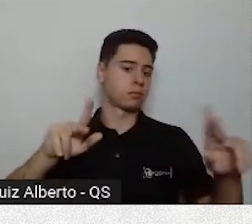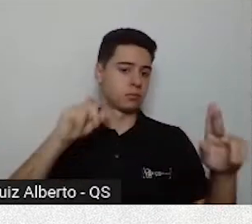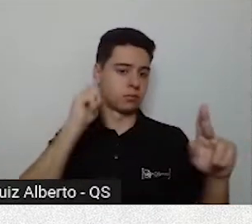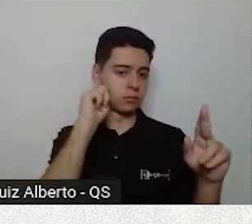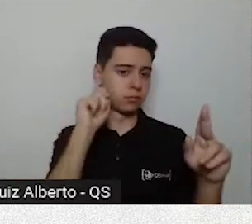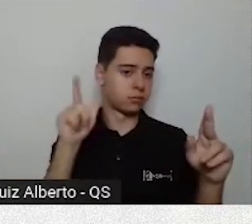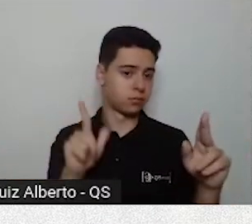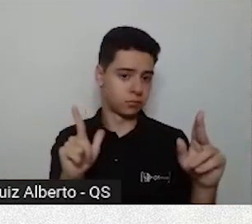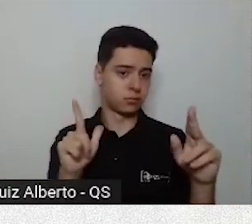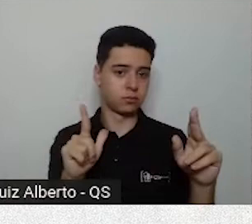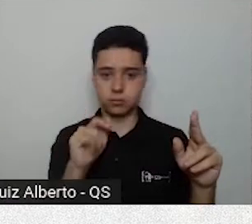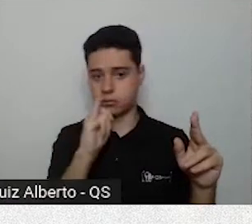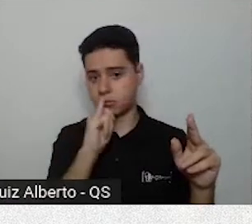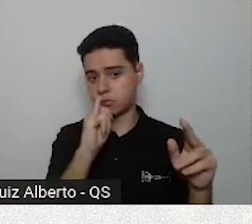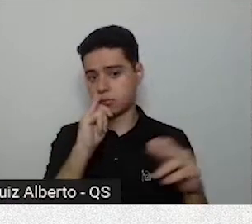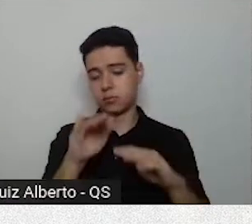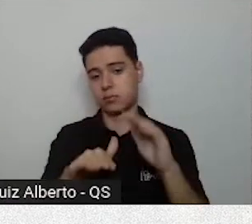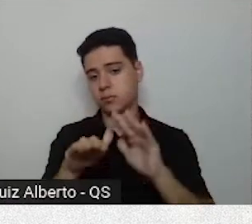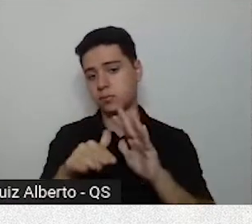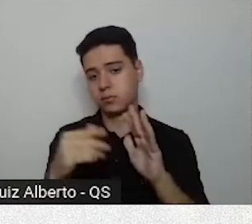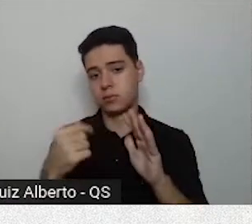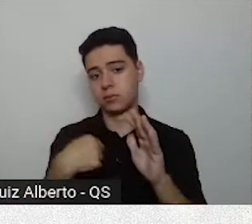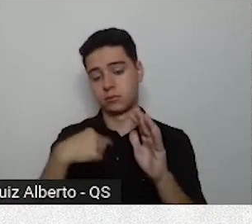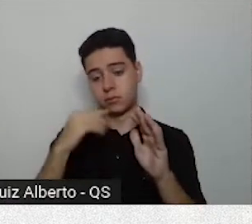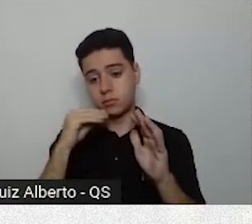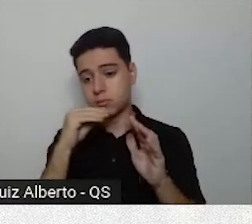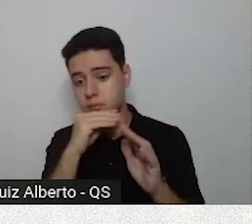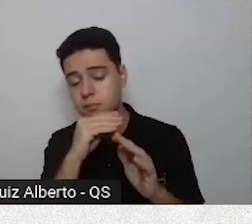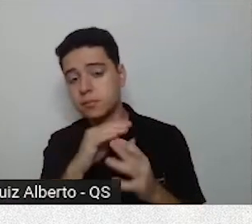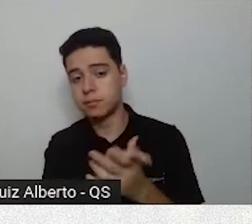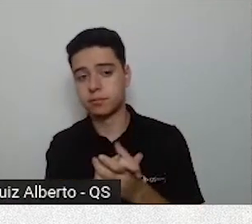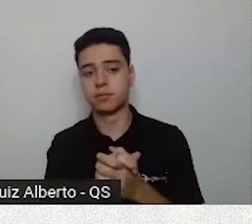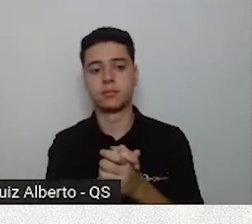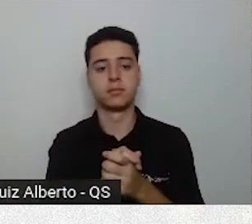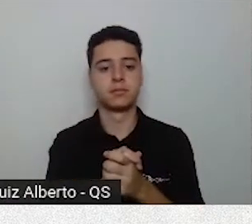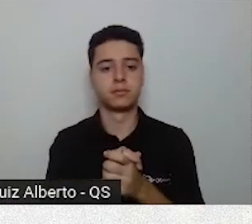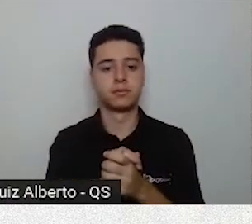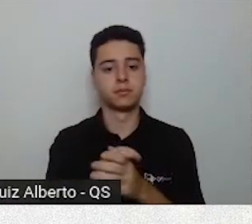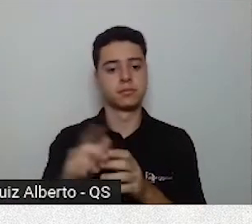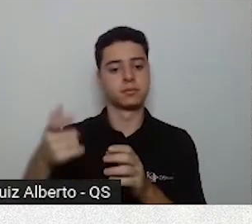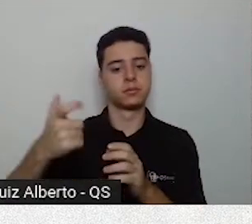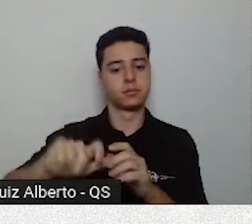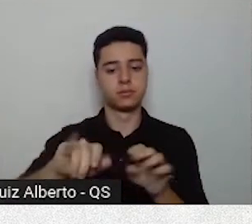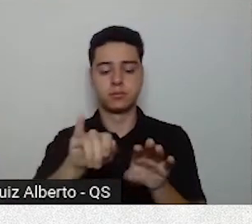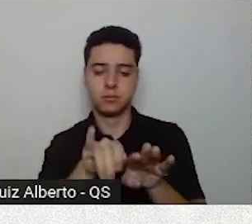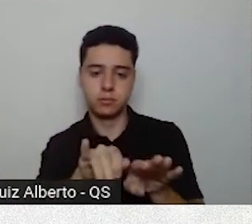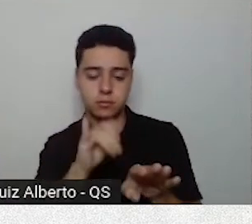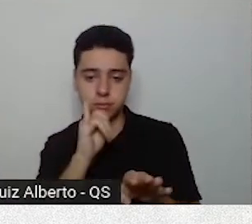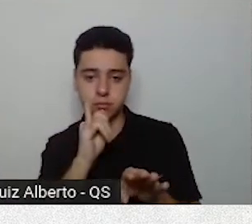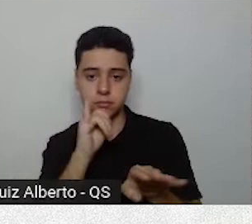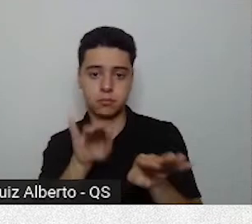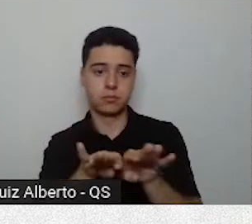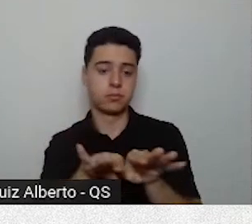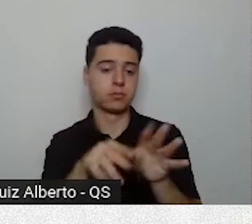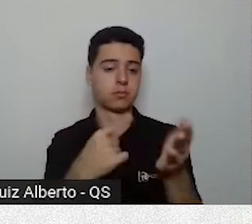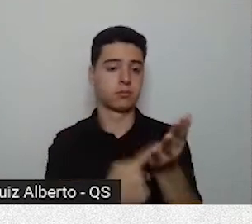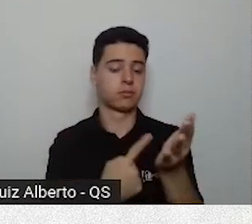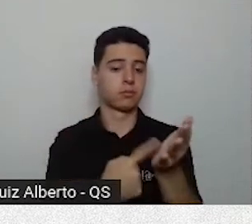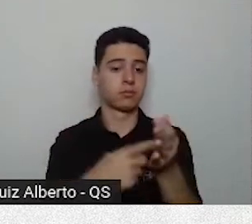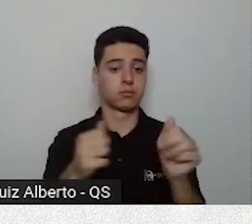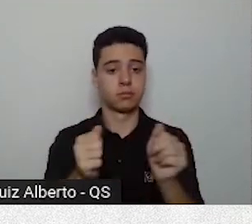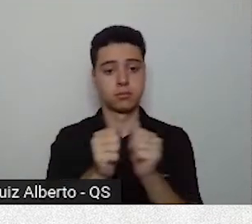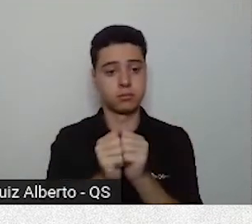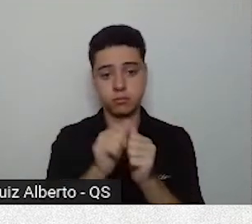gente viu, né, do feijão preto sem ser fervido. O próximo é o repolho roxo com vinagre, e aí já tá esse